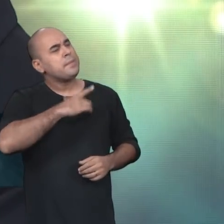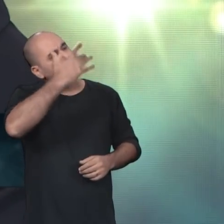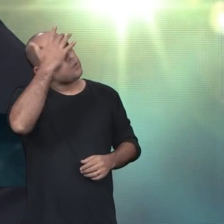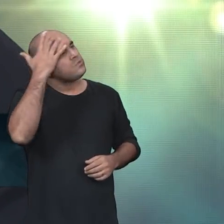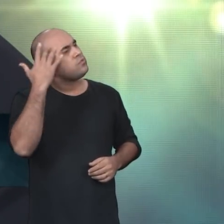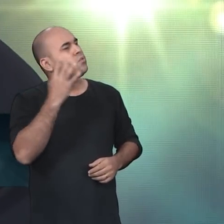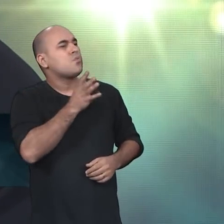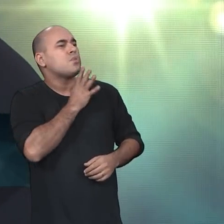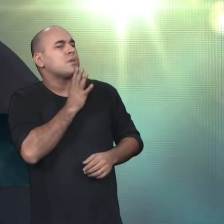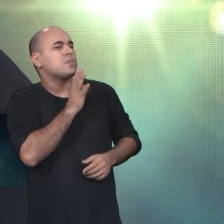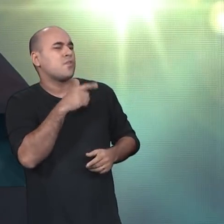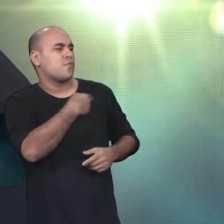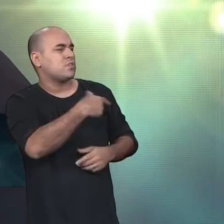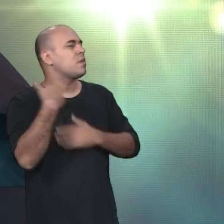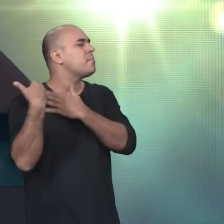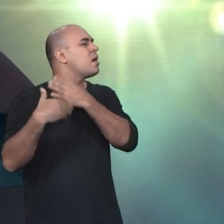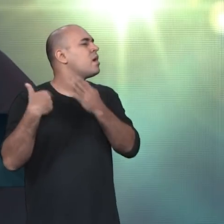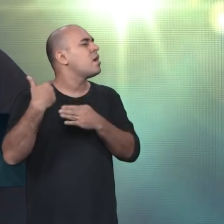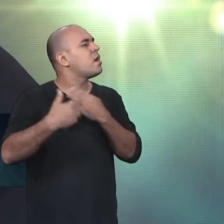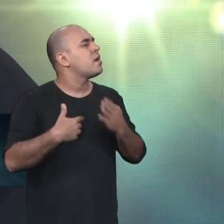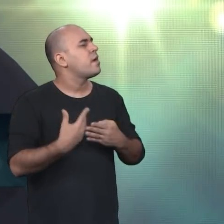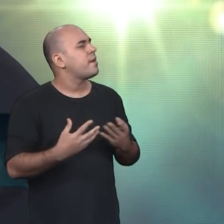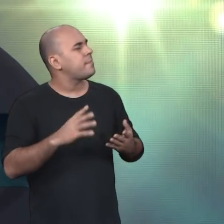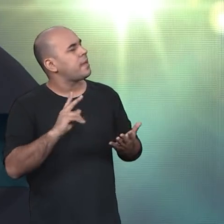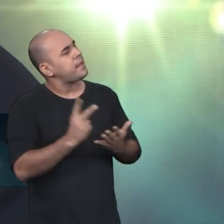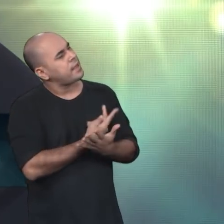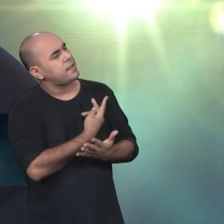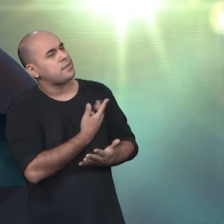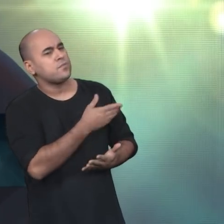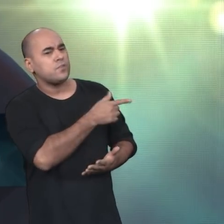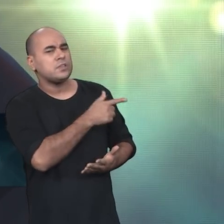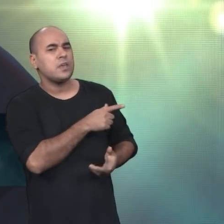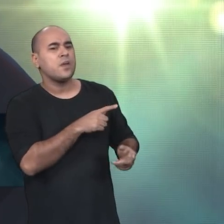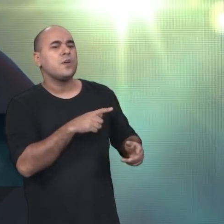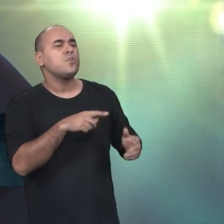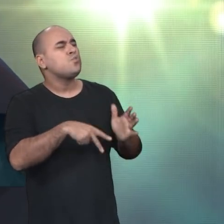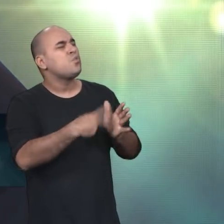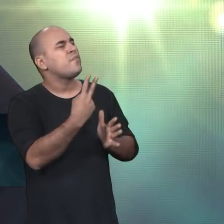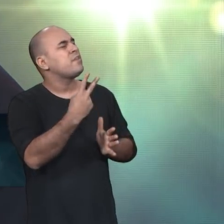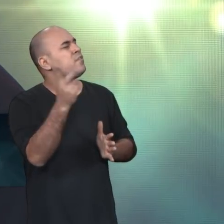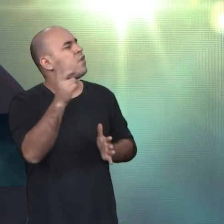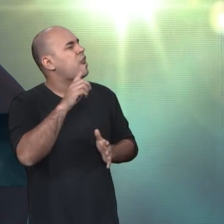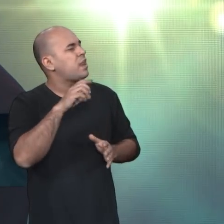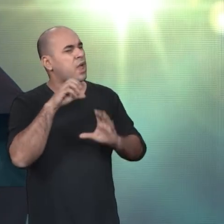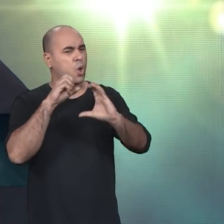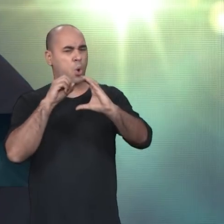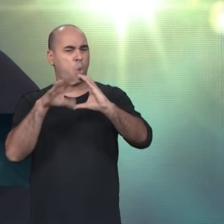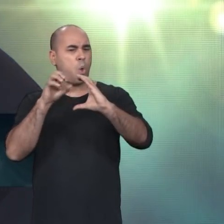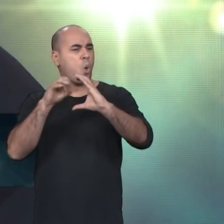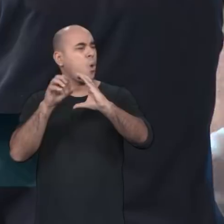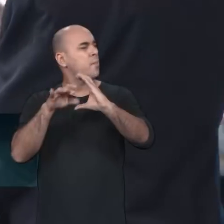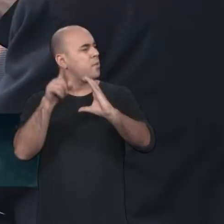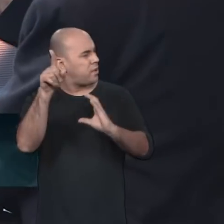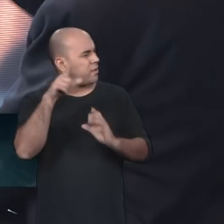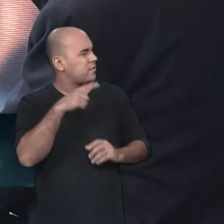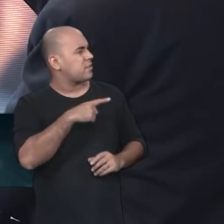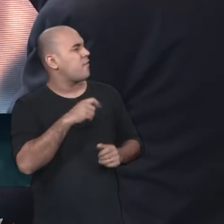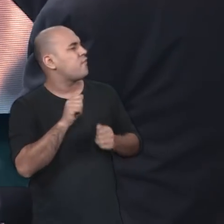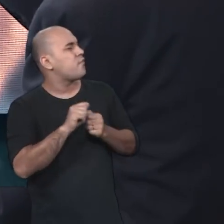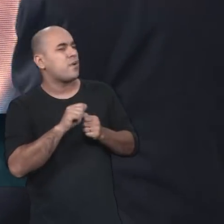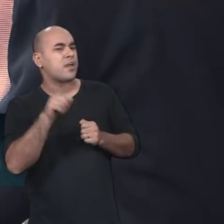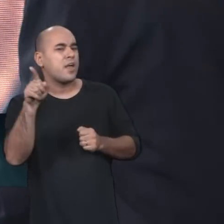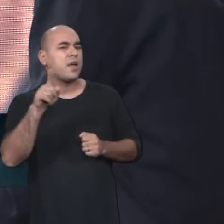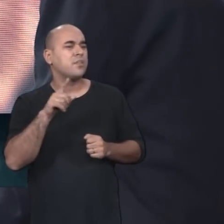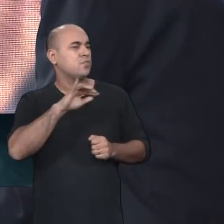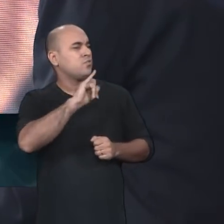primeira vez. Uma vez, acho que na verdade foram duas, que você foi à TV Globo participar do programa. Três vezes, olha só, não é nenhuma